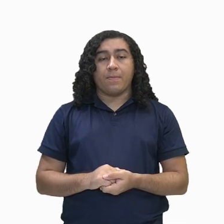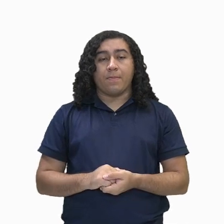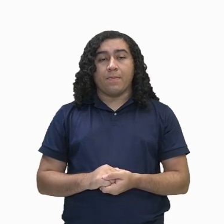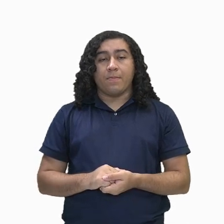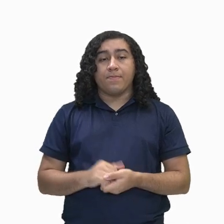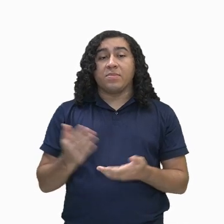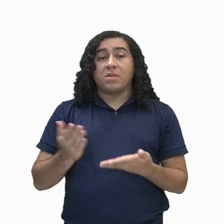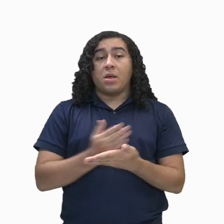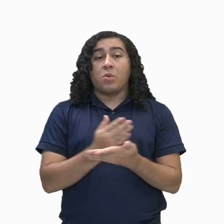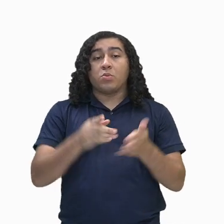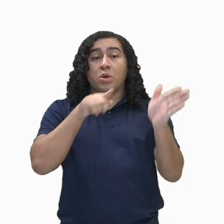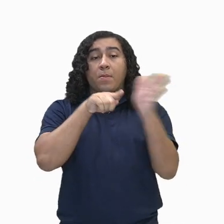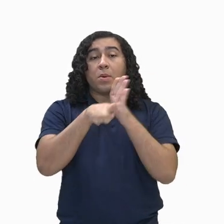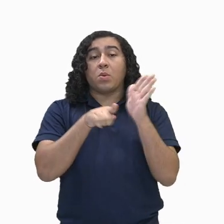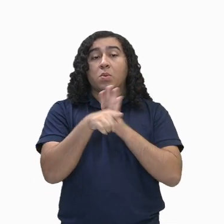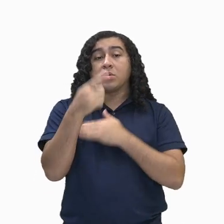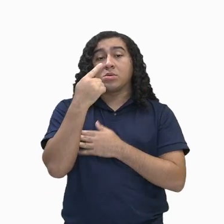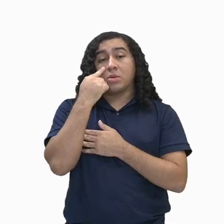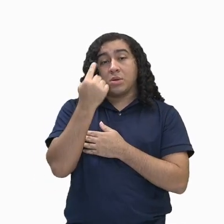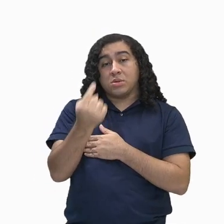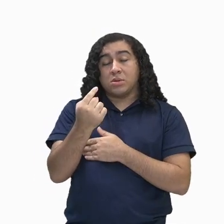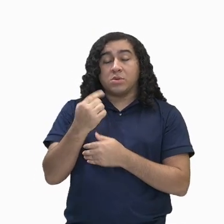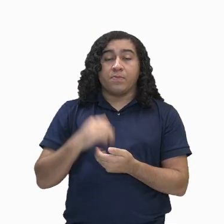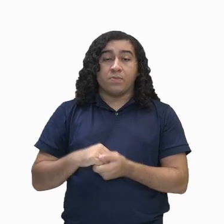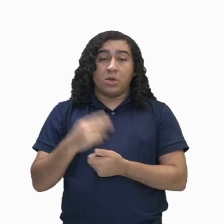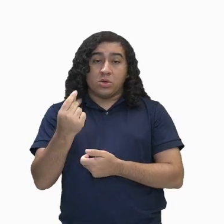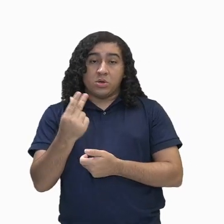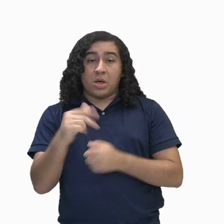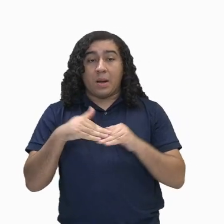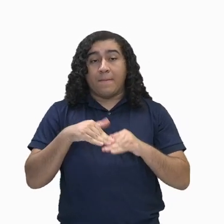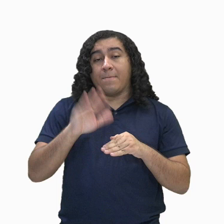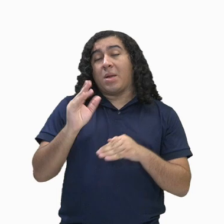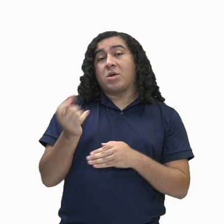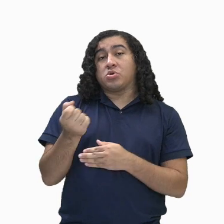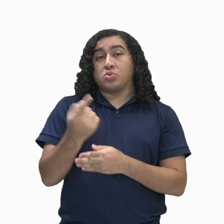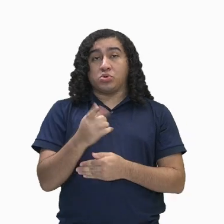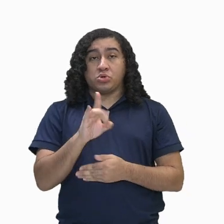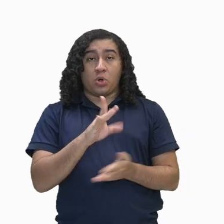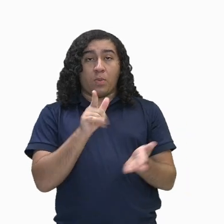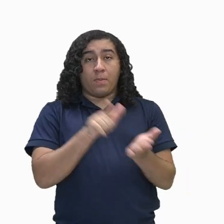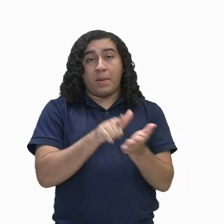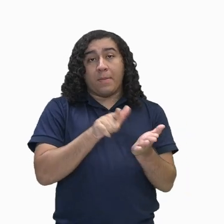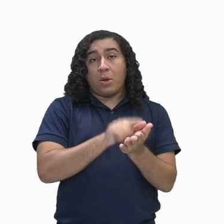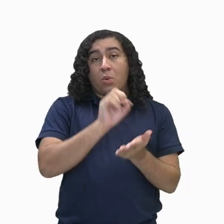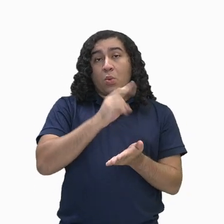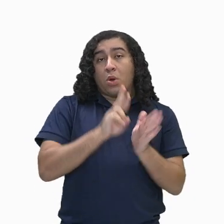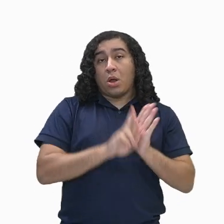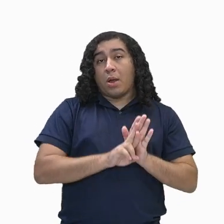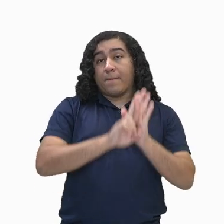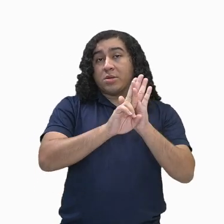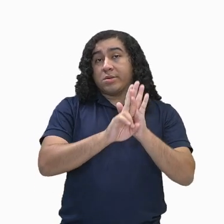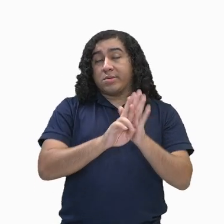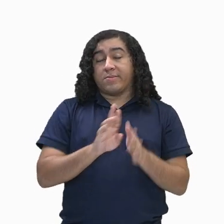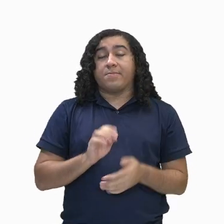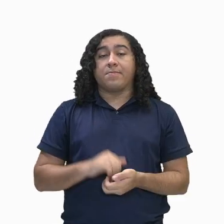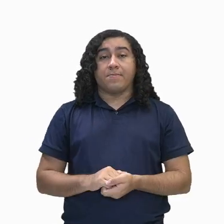Algumas perguntas interessantes. O dinheiro vale pelo papel ou ele vale pelo que ele